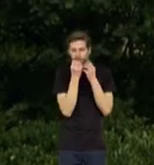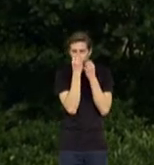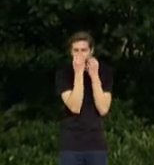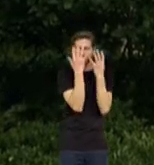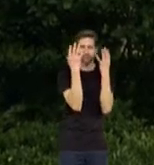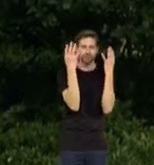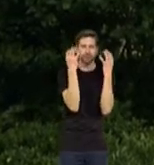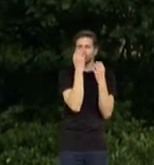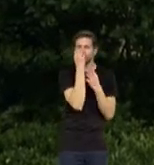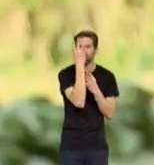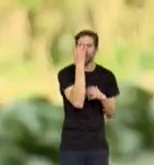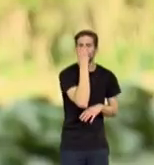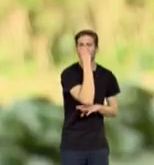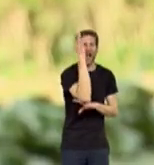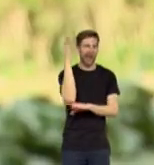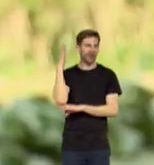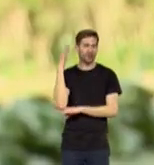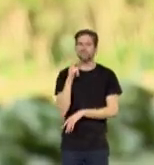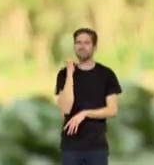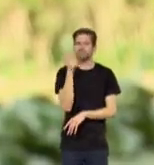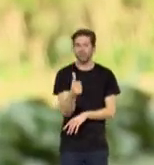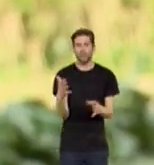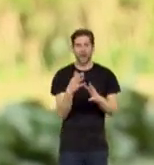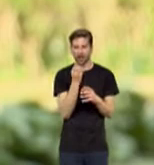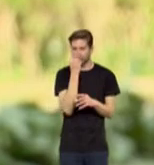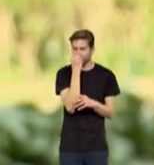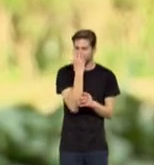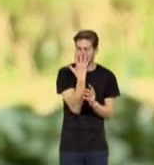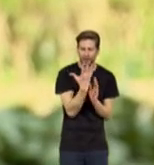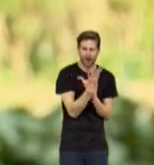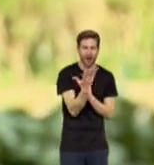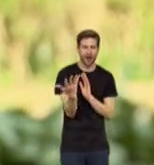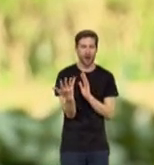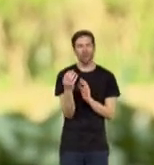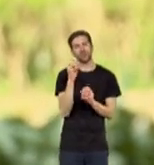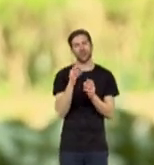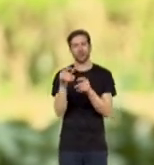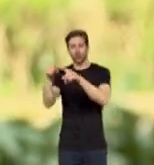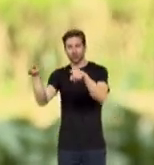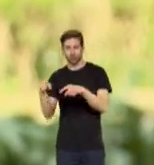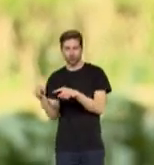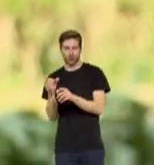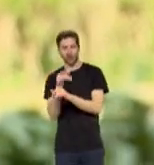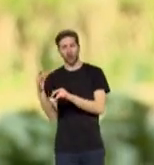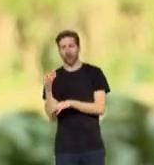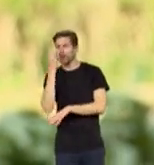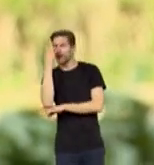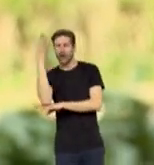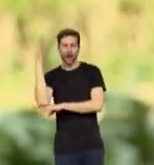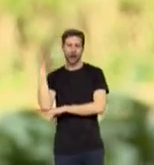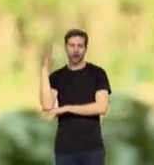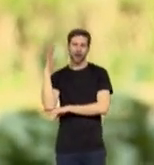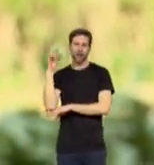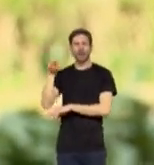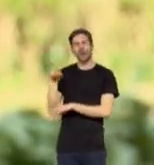mais florido, menos florestado. A mata tem mais essa dimensão florestal, portanto é um espaço em que eu